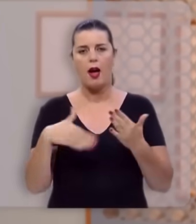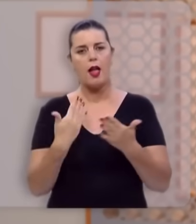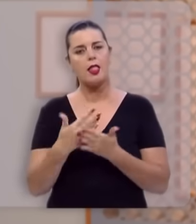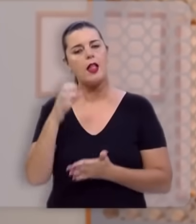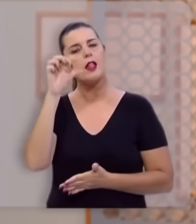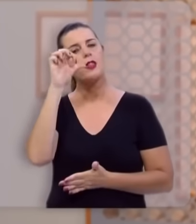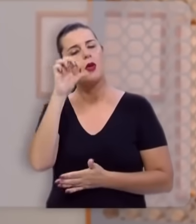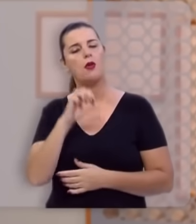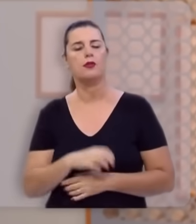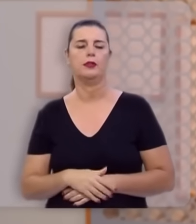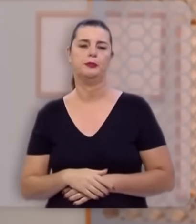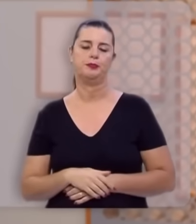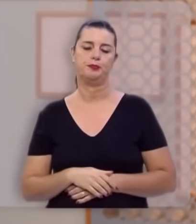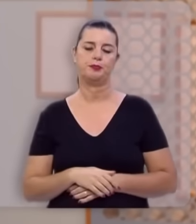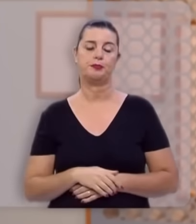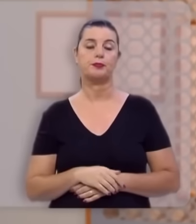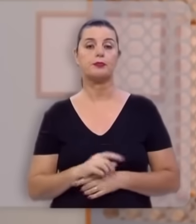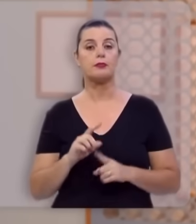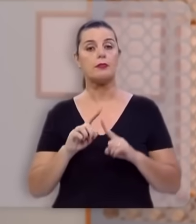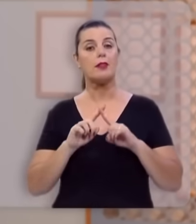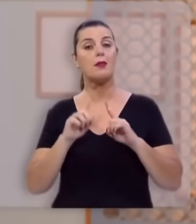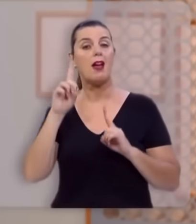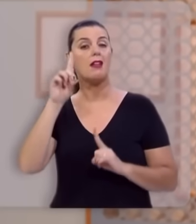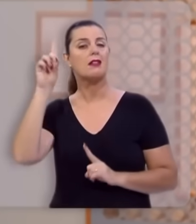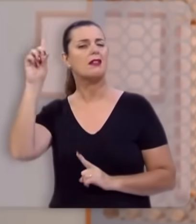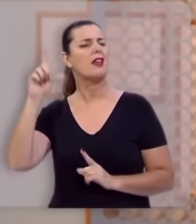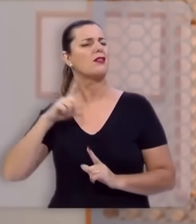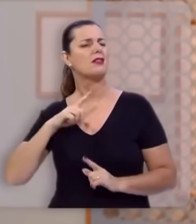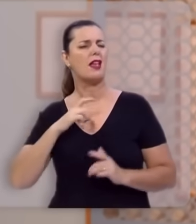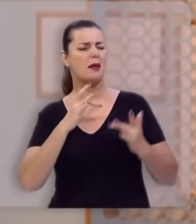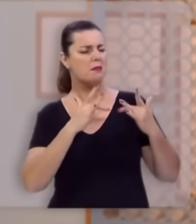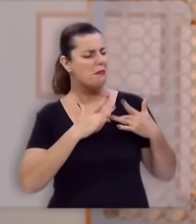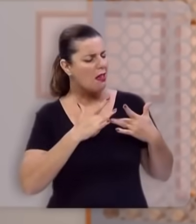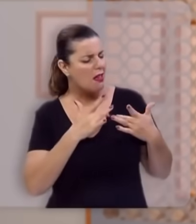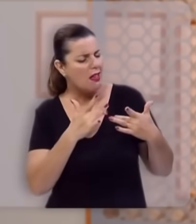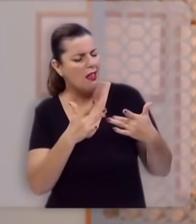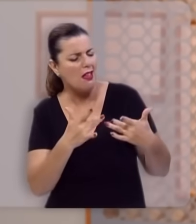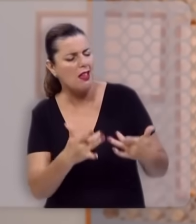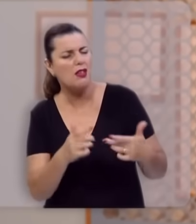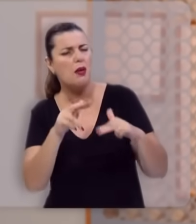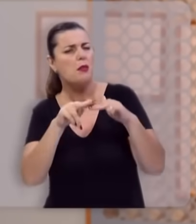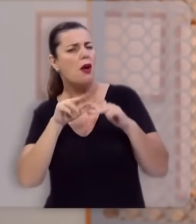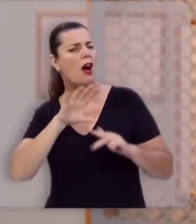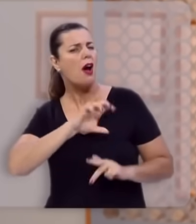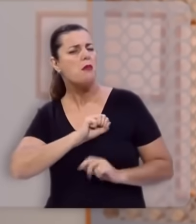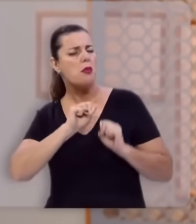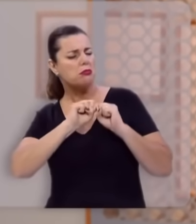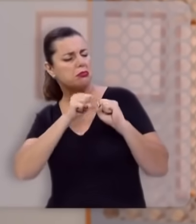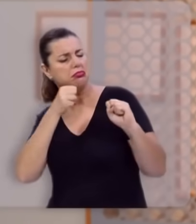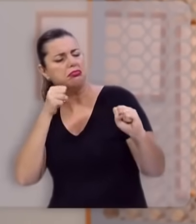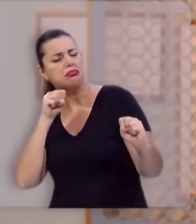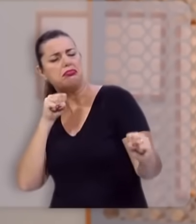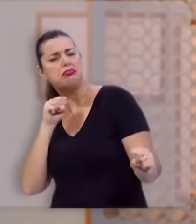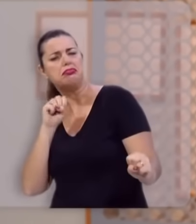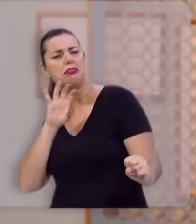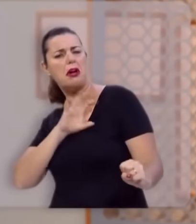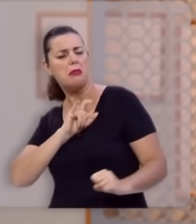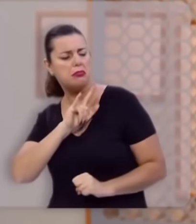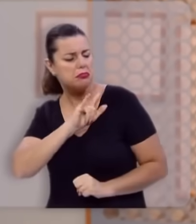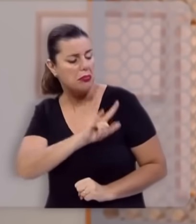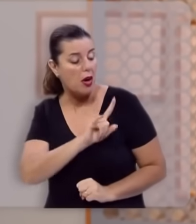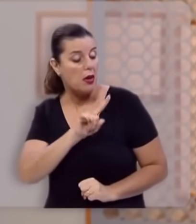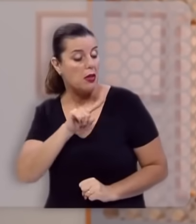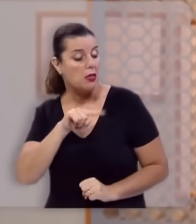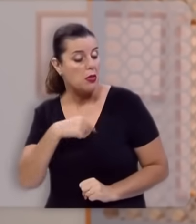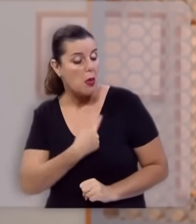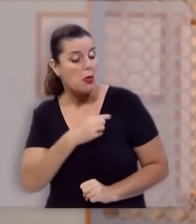9 desse texto. Mas Deus, sendo rico em misericórdia, por causa do grande amor com que nos amou, estando nós mortos,